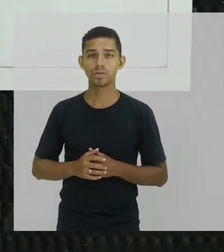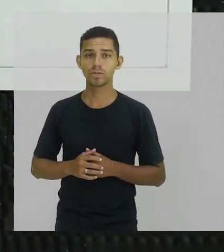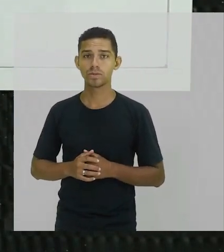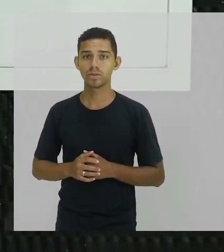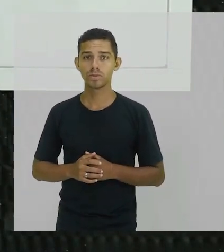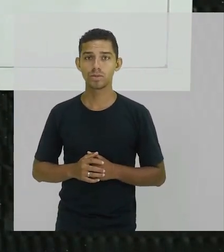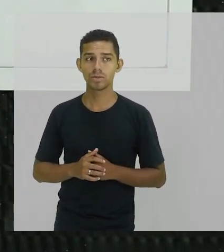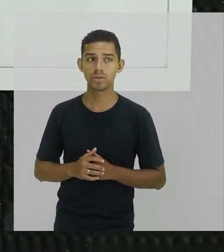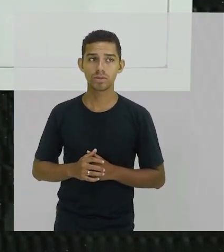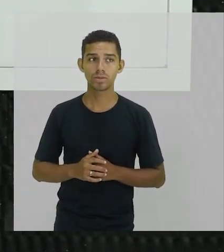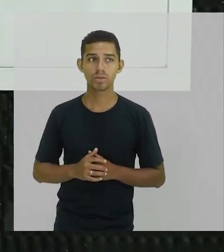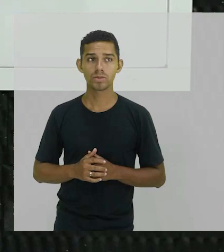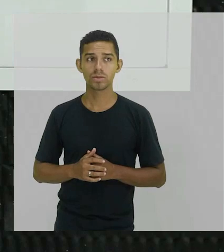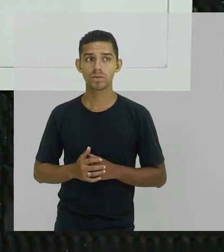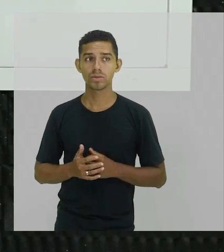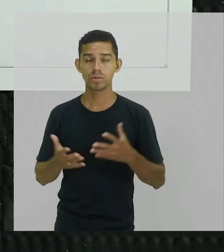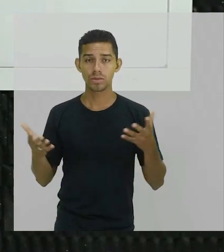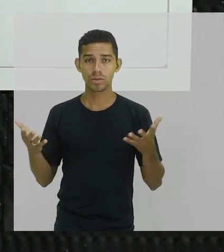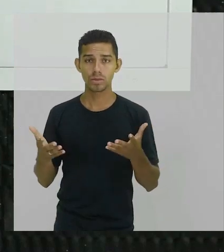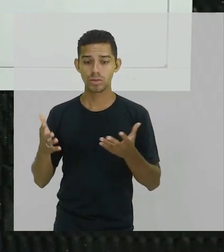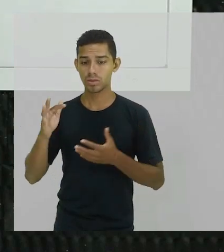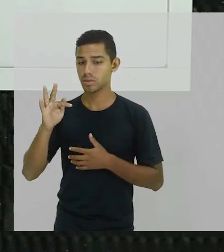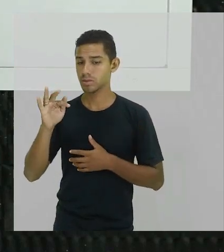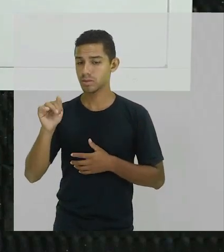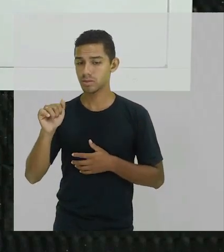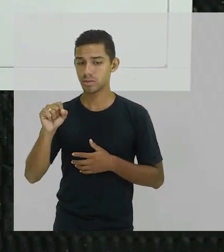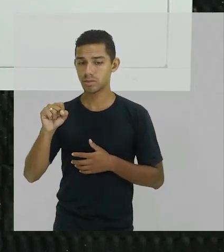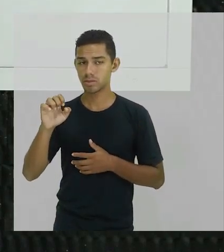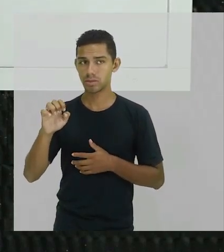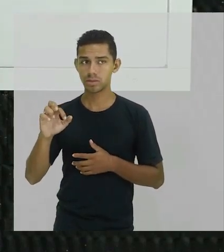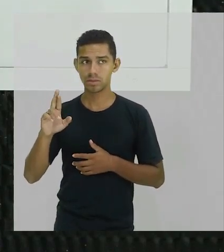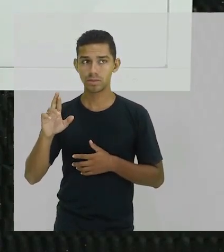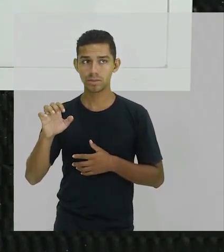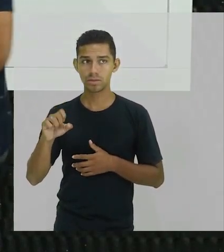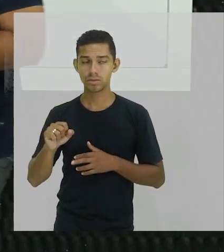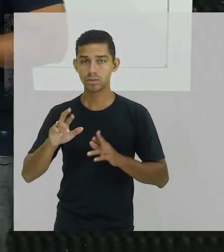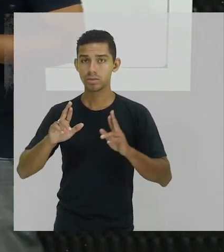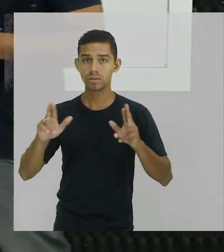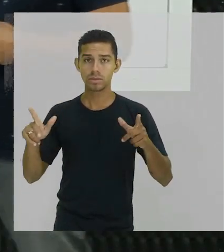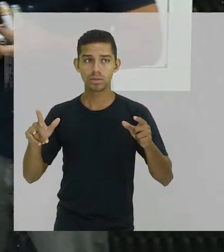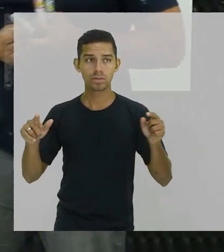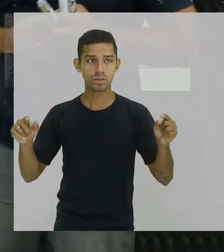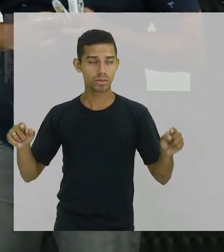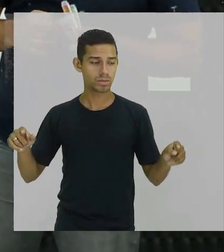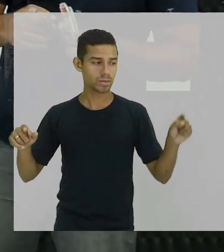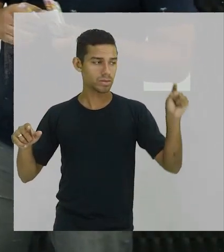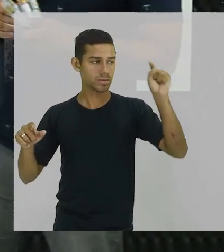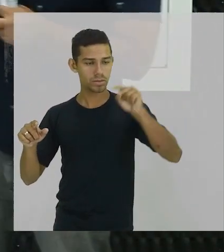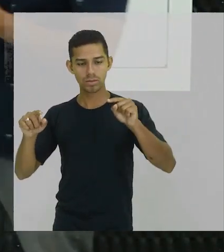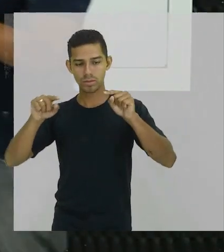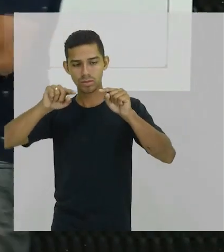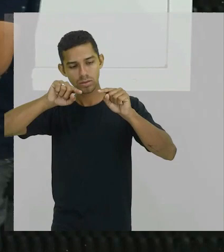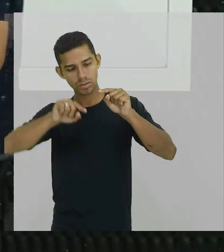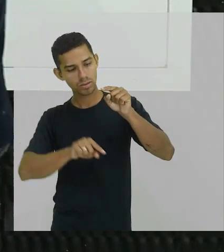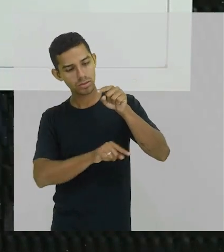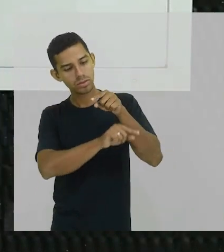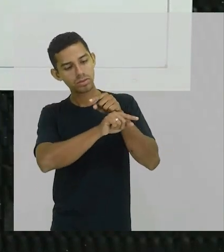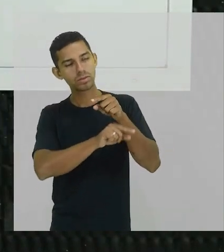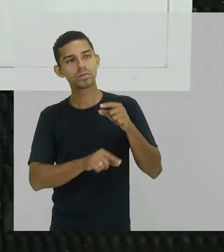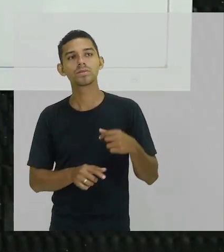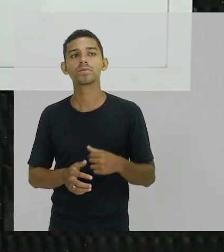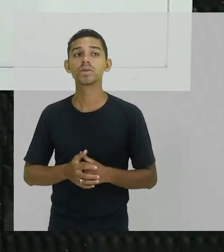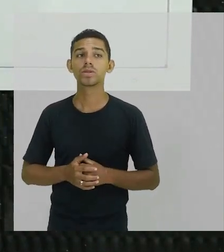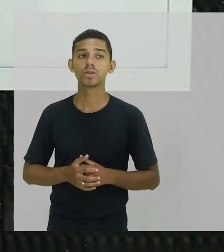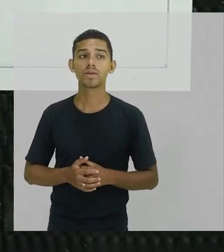outra, só que em fases diferentes, ó, em fases diferentes, tá ok? Então,